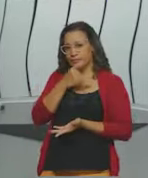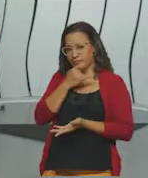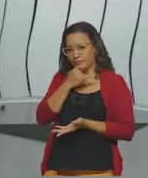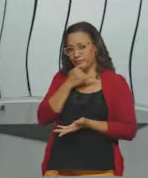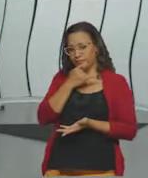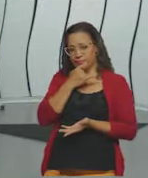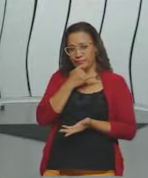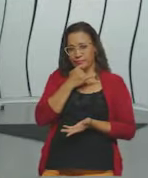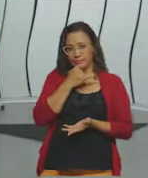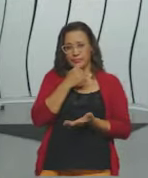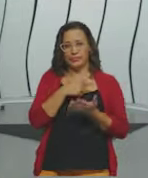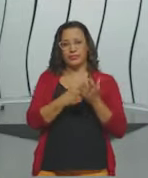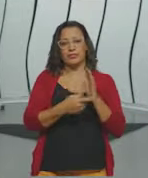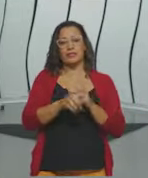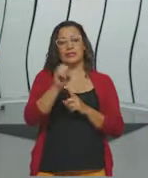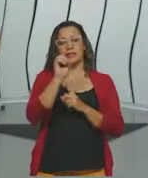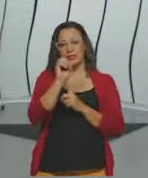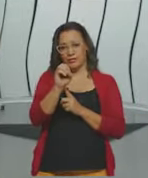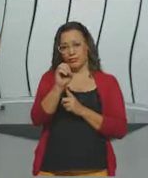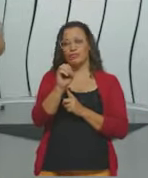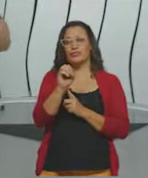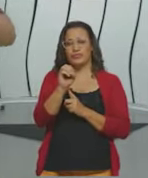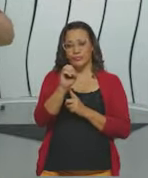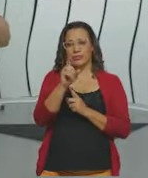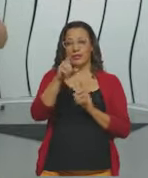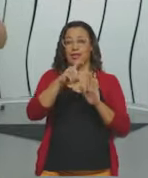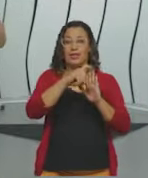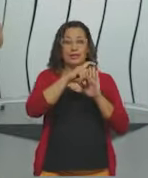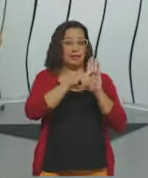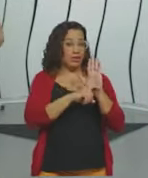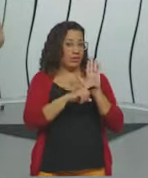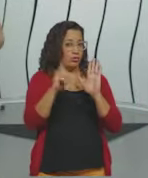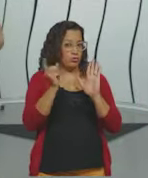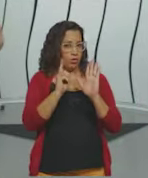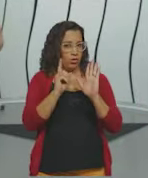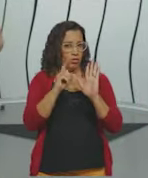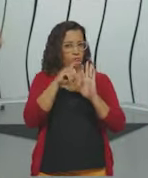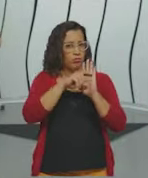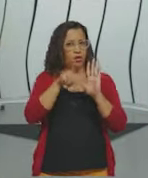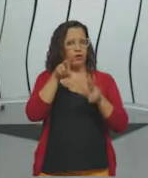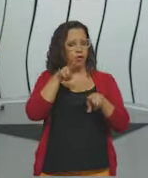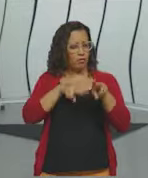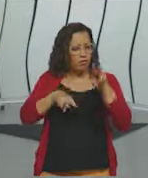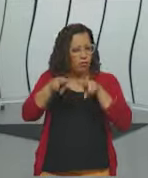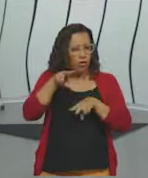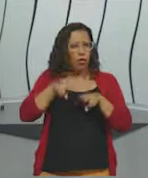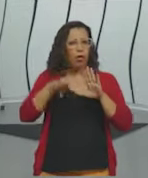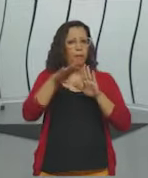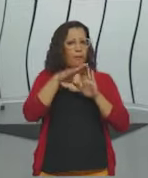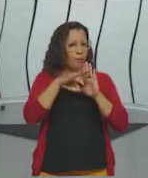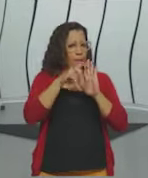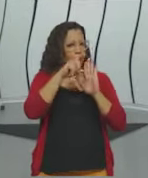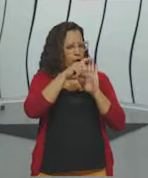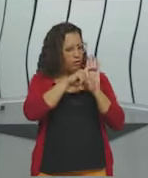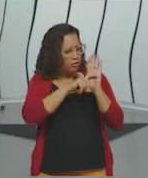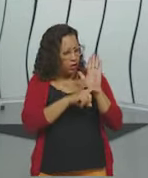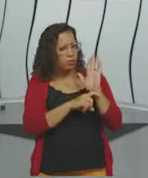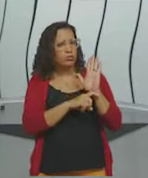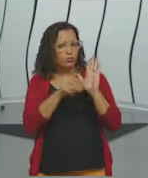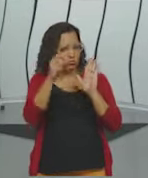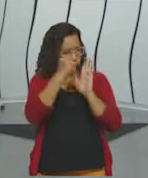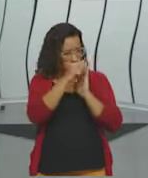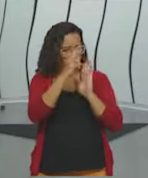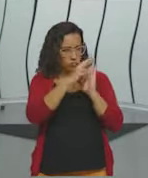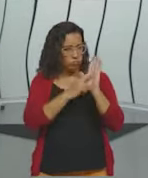sua competência 5 vai ser zerada. O seu texto inteiro, não. O seu texto vai ser avaliado segundo os critérios das outras